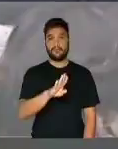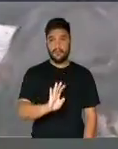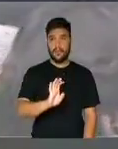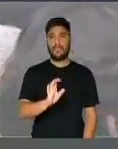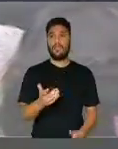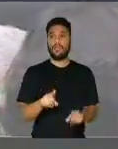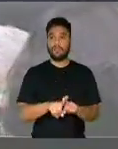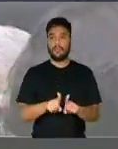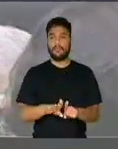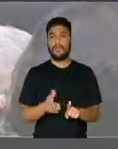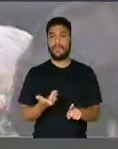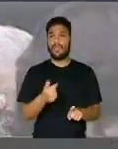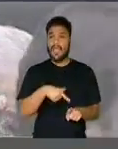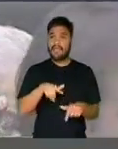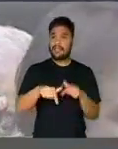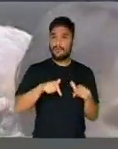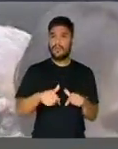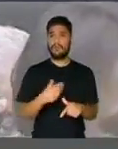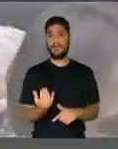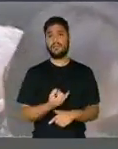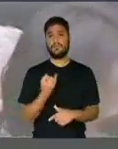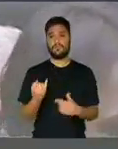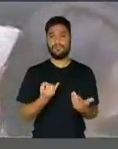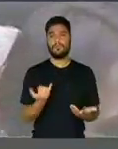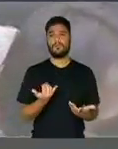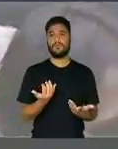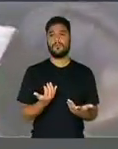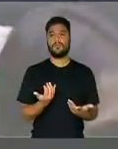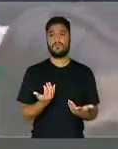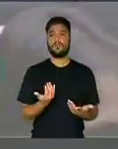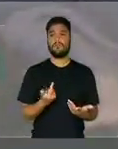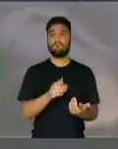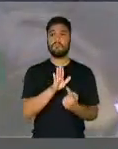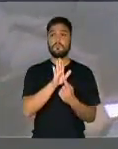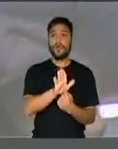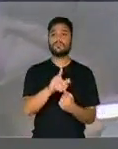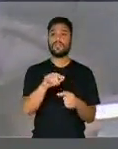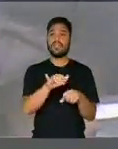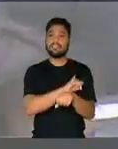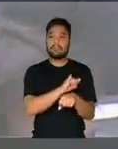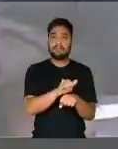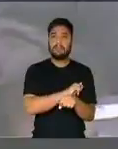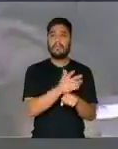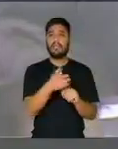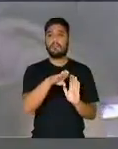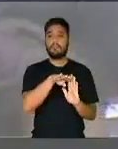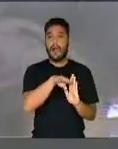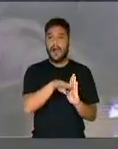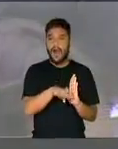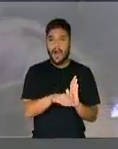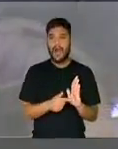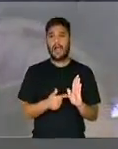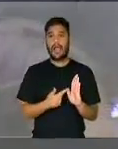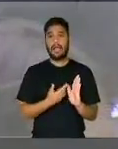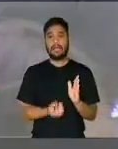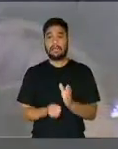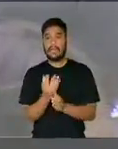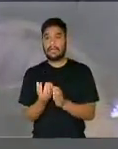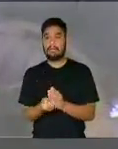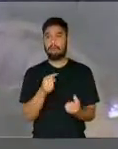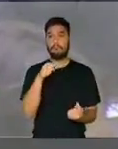gestor da zona da mata a outra atividade muito importante que coloca o planejamento estratégico a fixação de metas